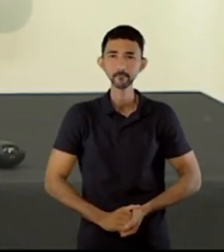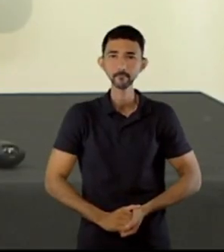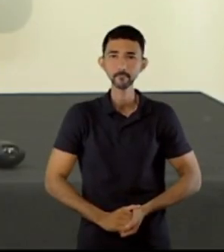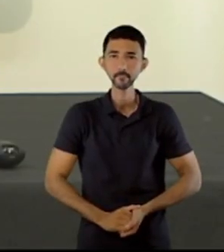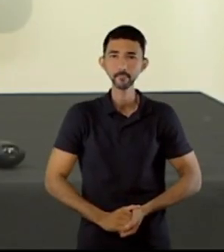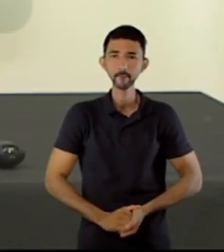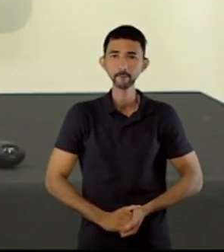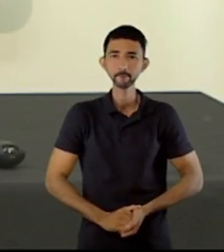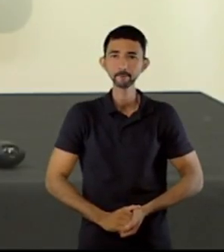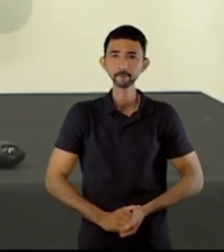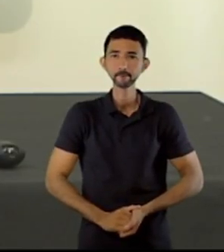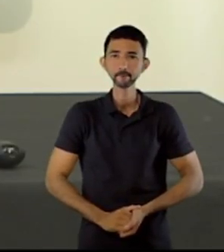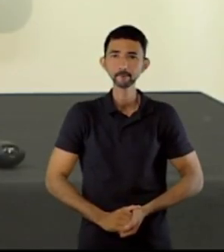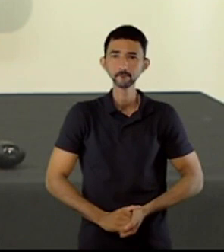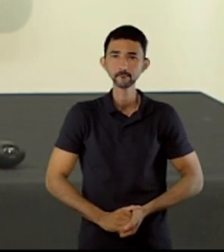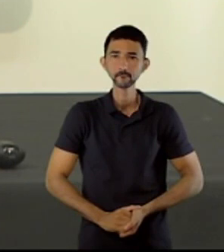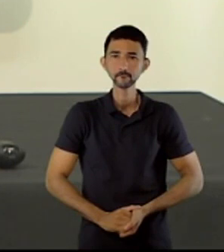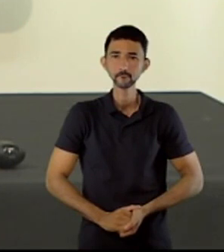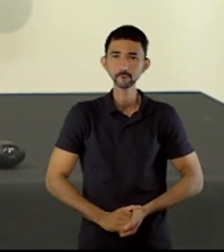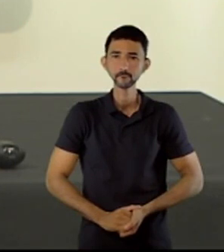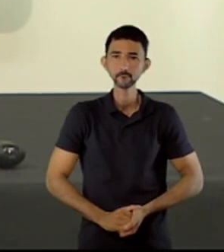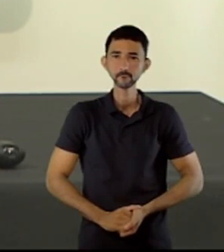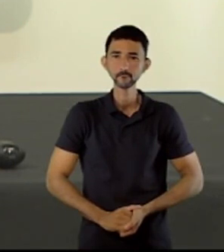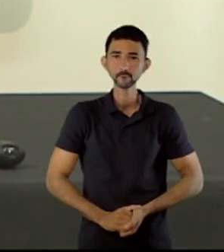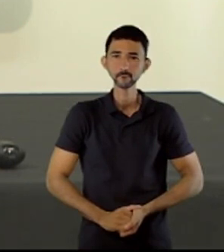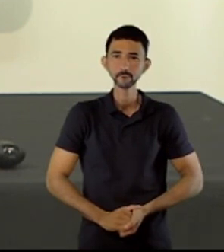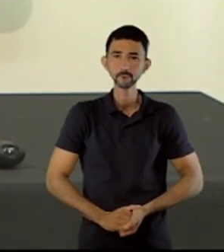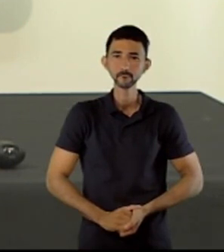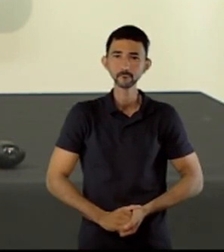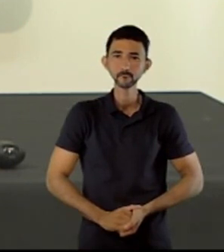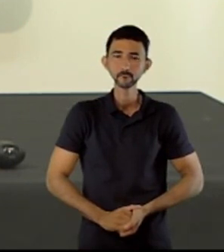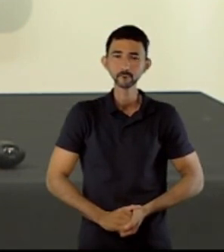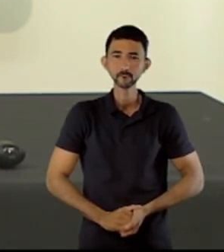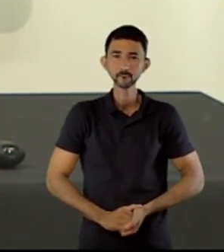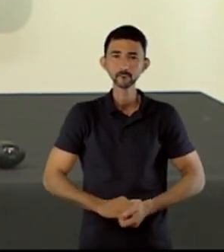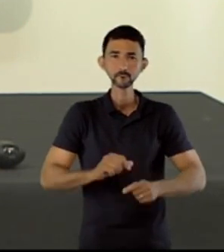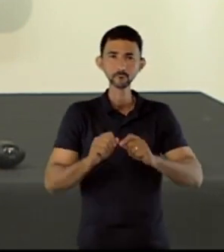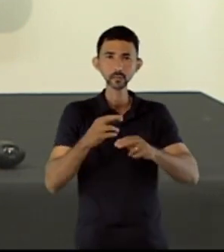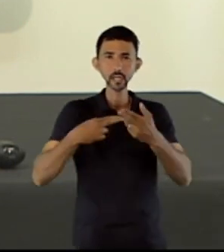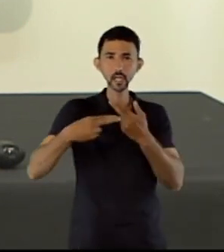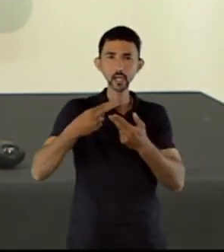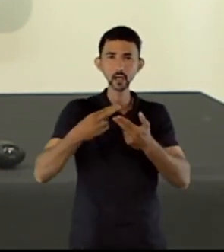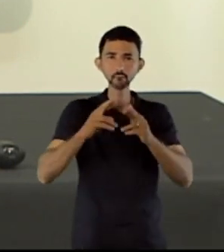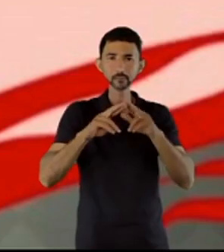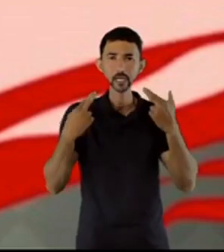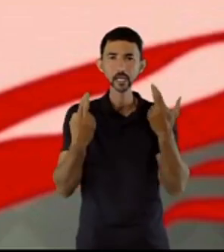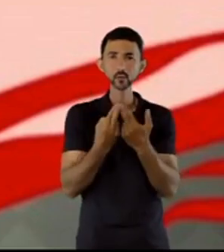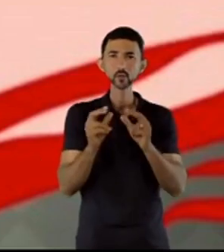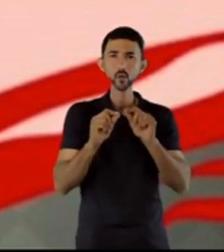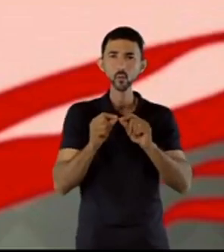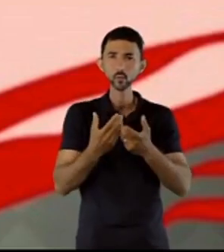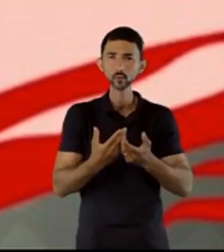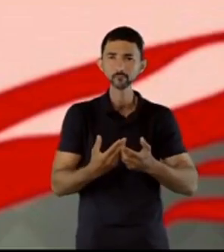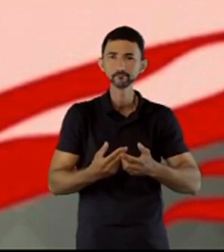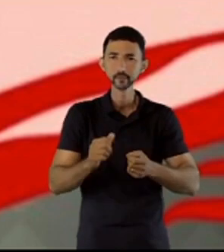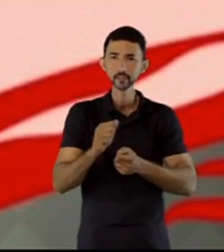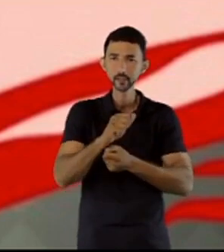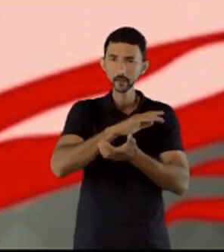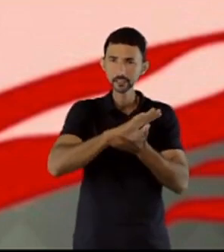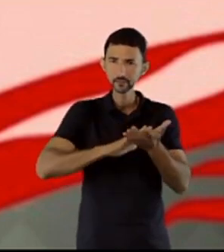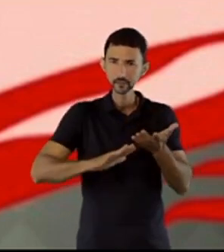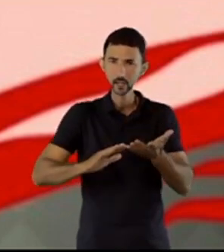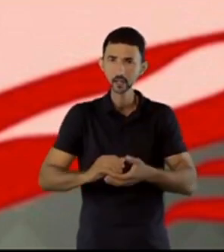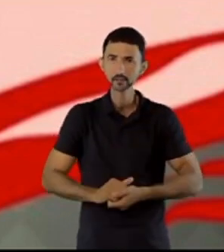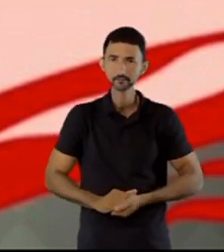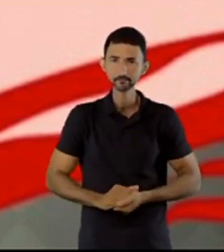Agora vamos à reunião de emergência, né? O que nós temos aqui? A gente vai ter uma atividade,